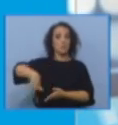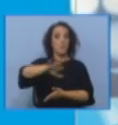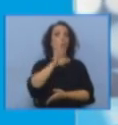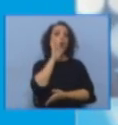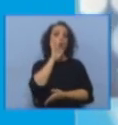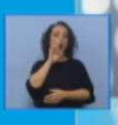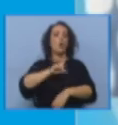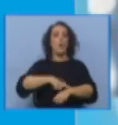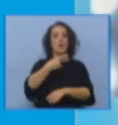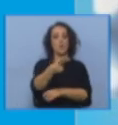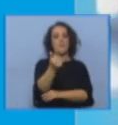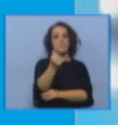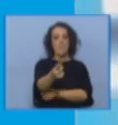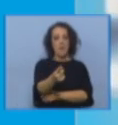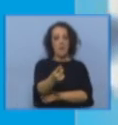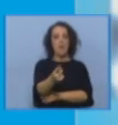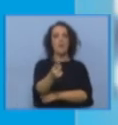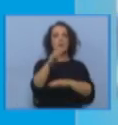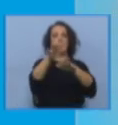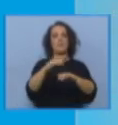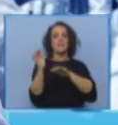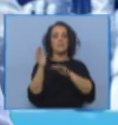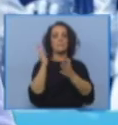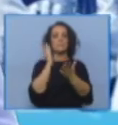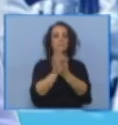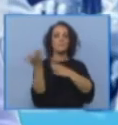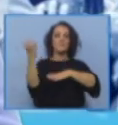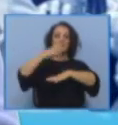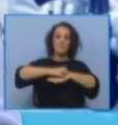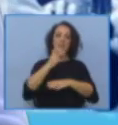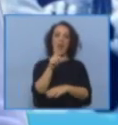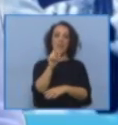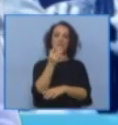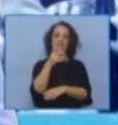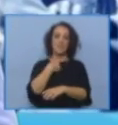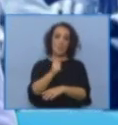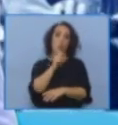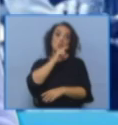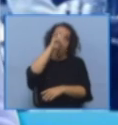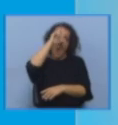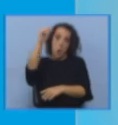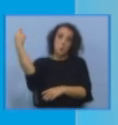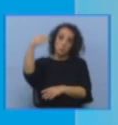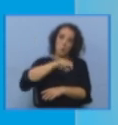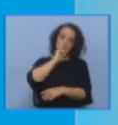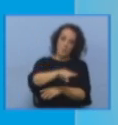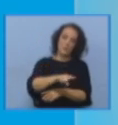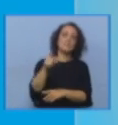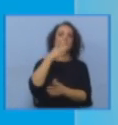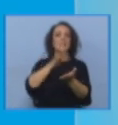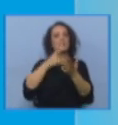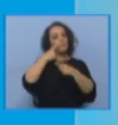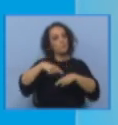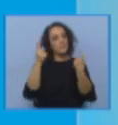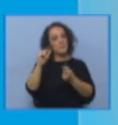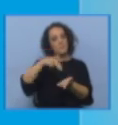logo, às 21h30, no seminário em Alfragide. Se quiserem vir de longe, também podem. Também podem. É a apresentação deste livro, que vai contar com a presença